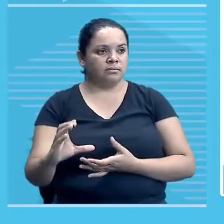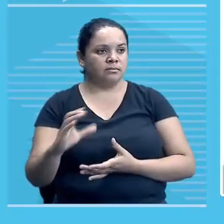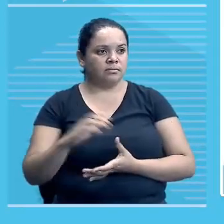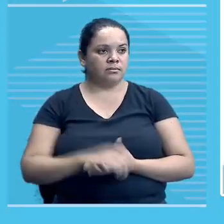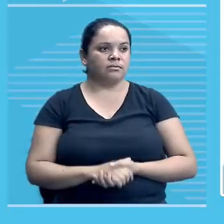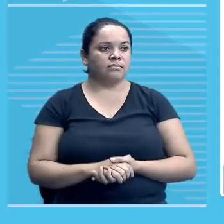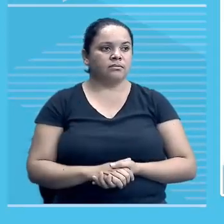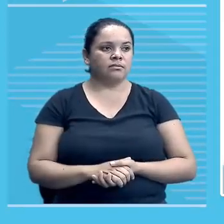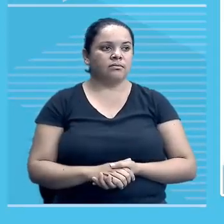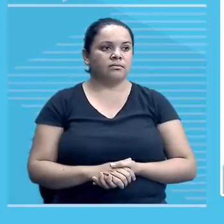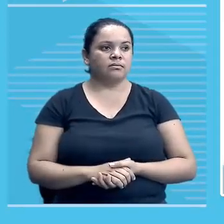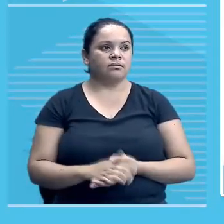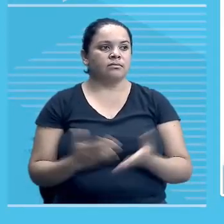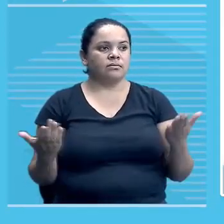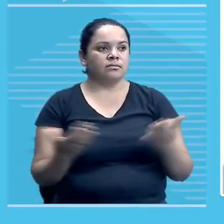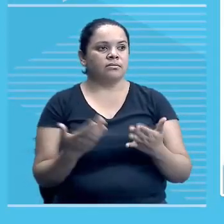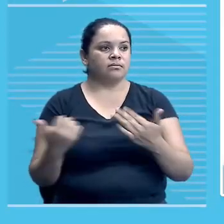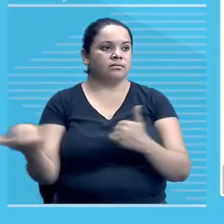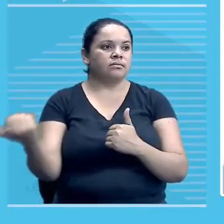Delta